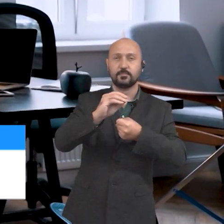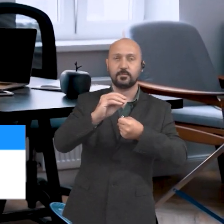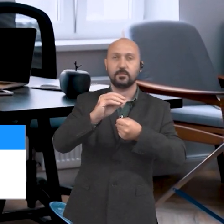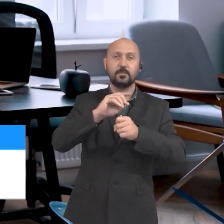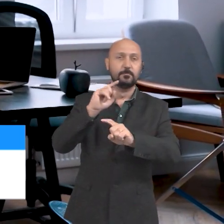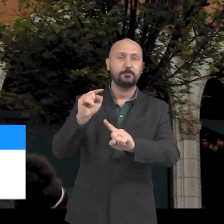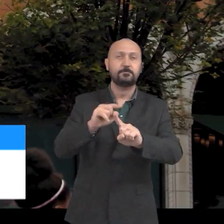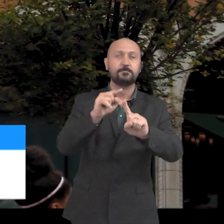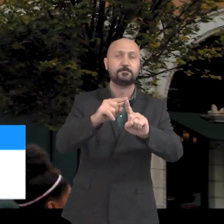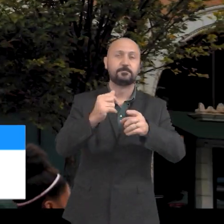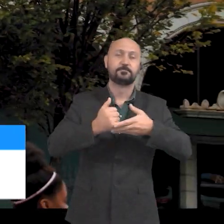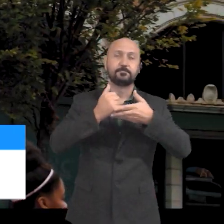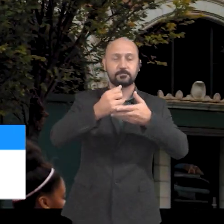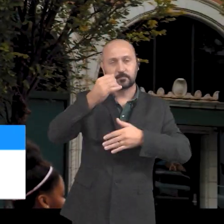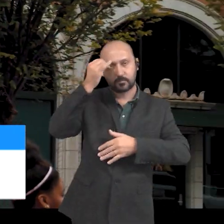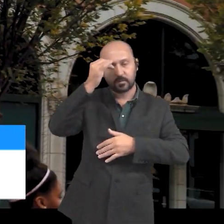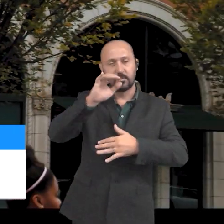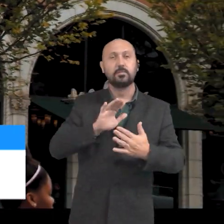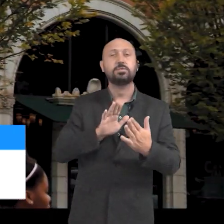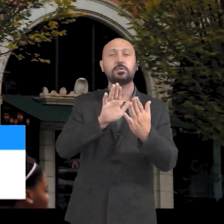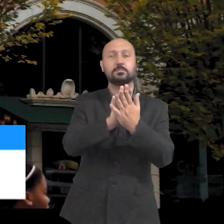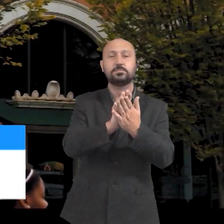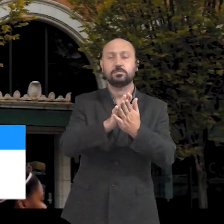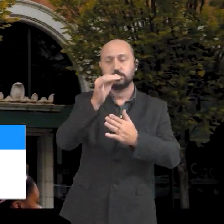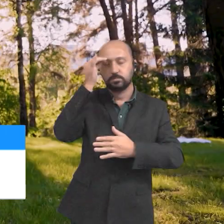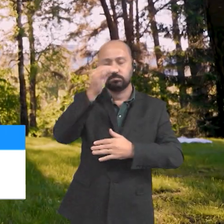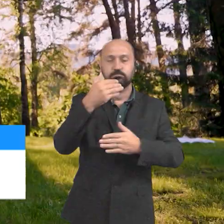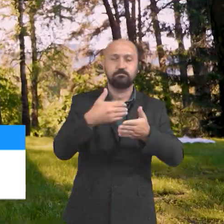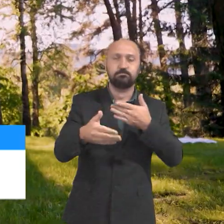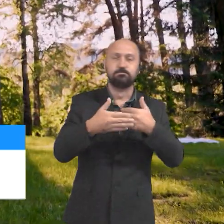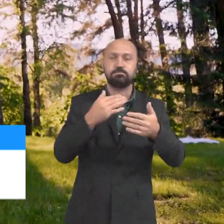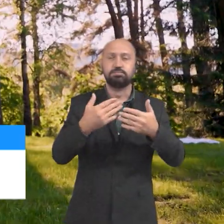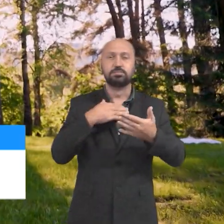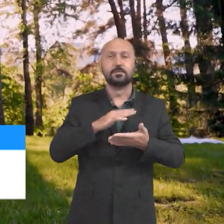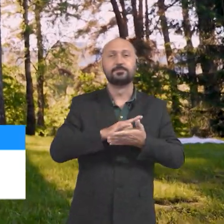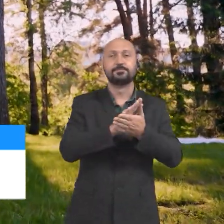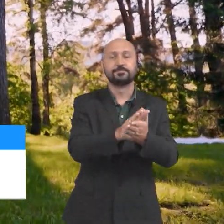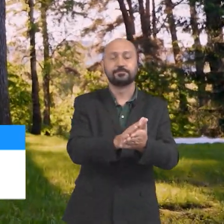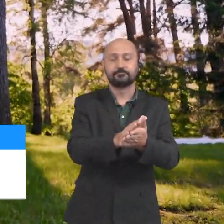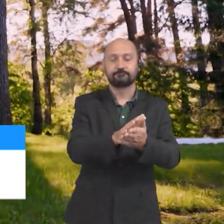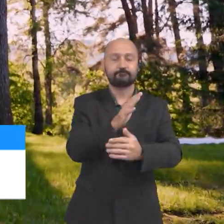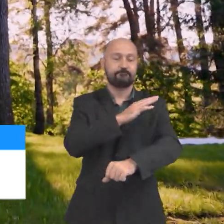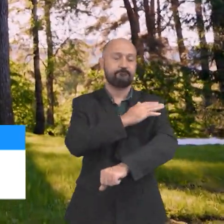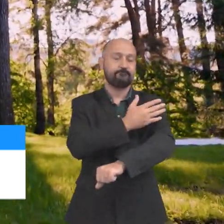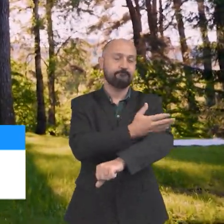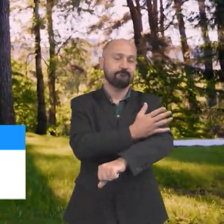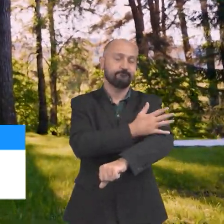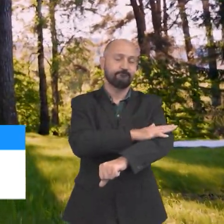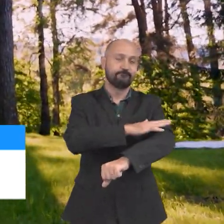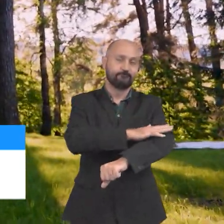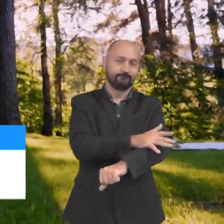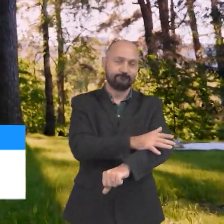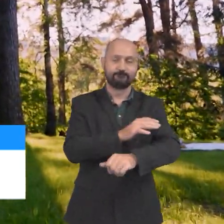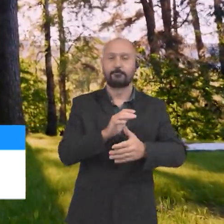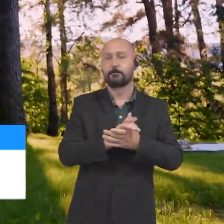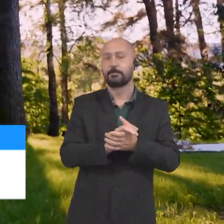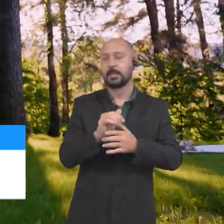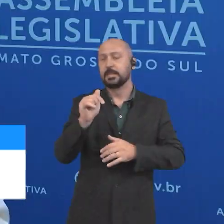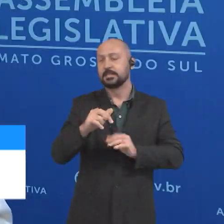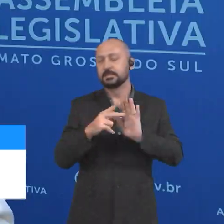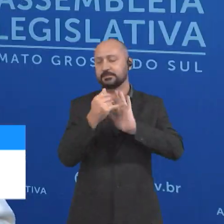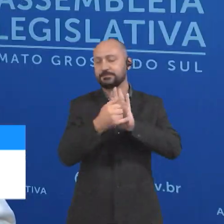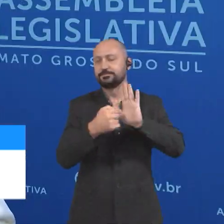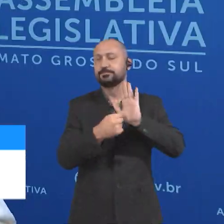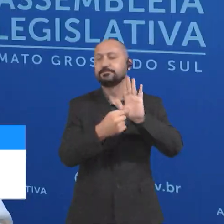progressão na carreira. O objetivo é prevenir, enfrentar e combater qualquer tipo de preconceito e discriminação. O nosso projeto